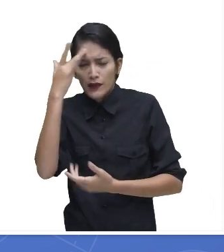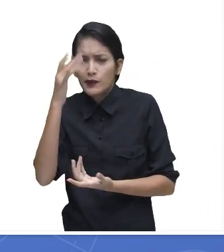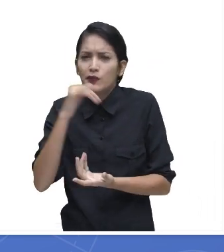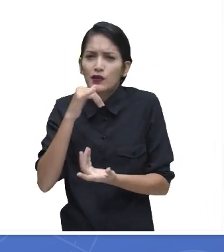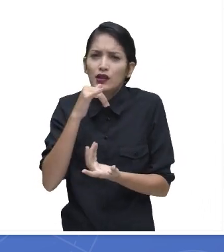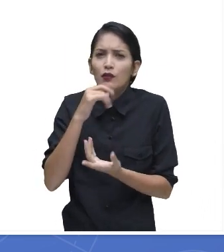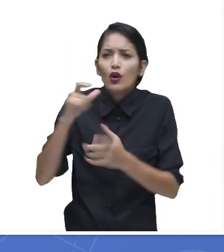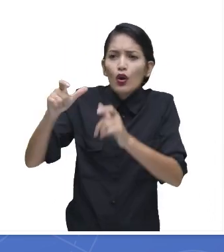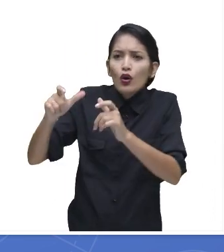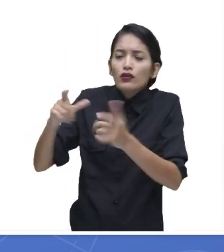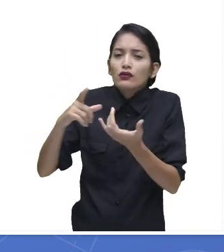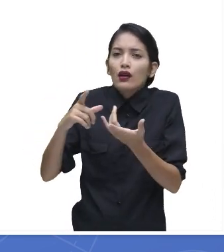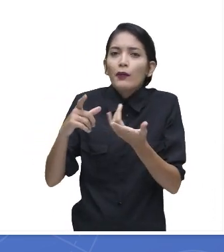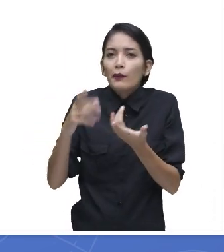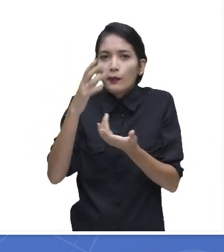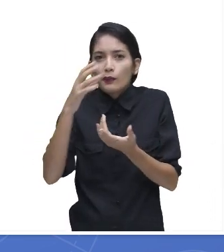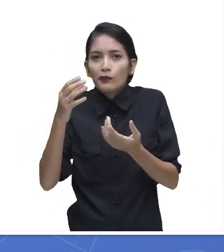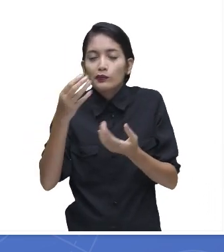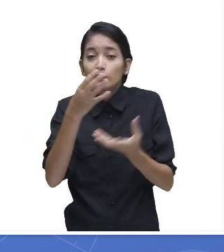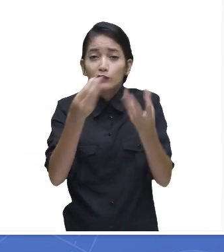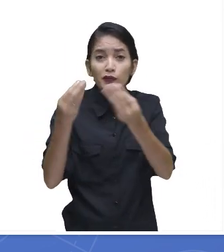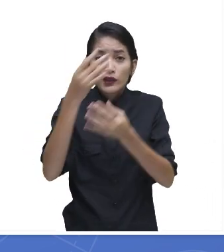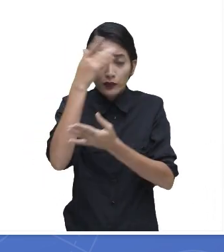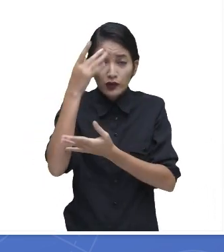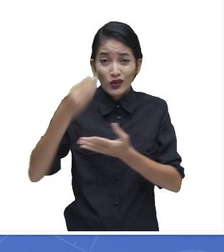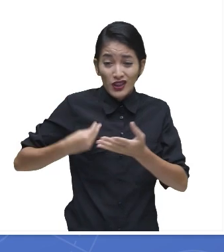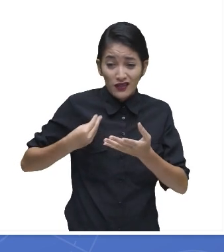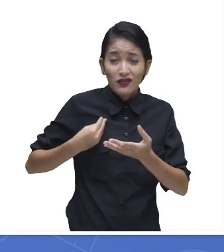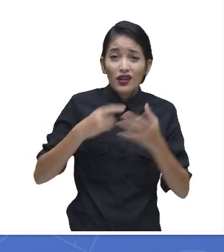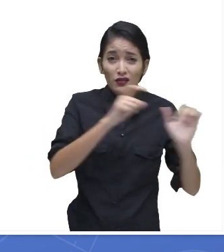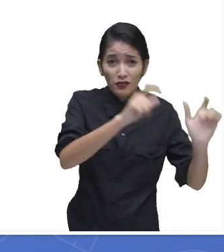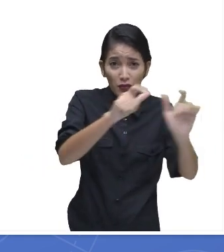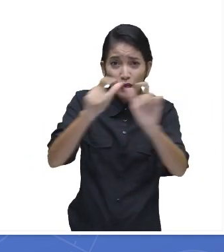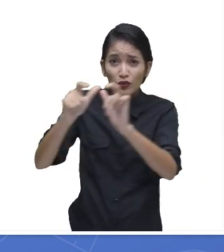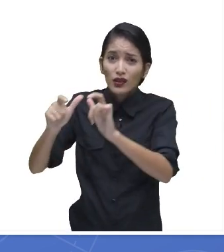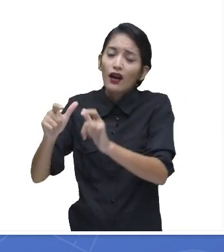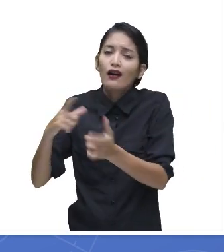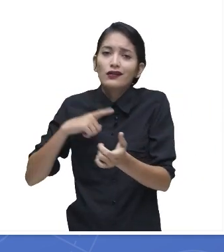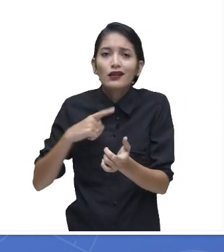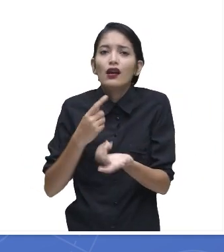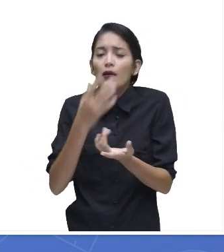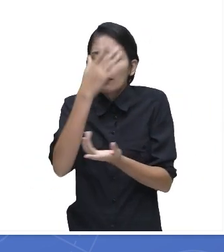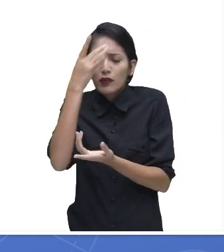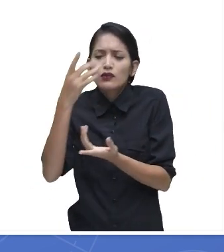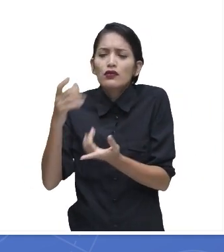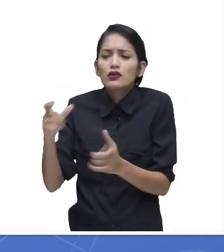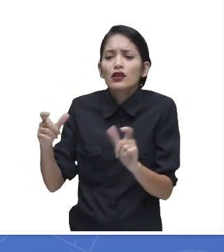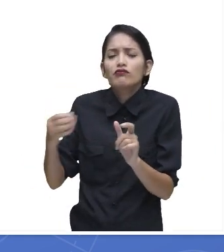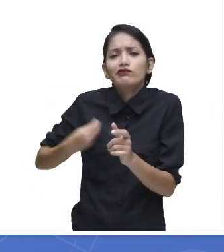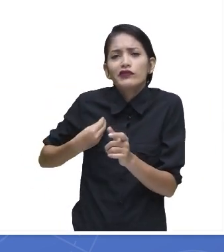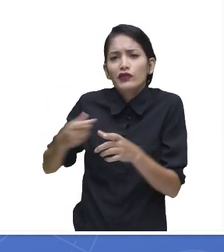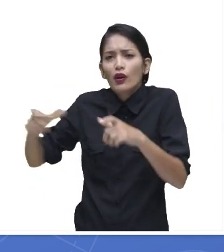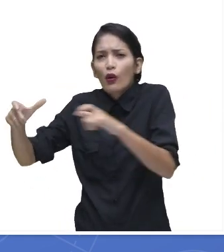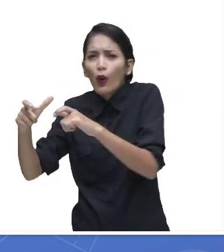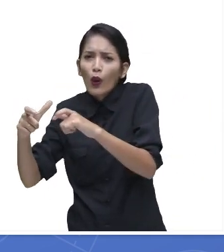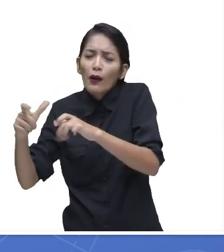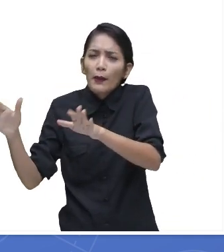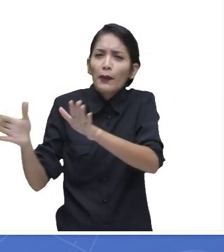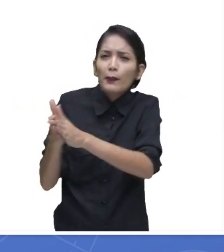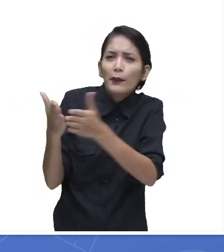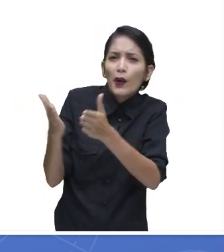espaço para todo mundo, então as pessoas acabam se acumulando em áreas de menor qualidade, né? Áreas um pouco